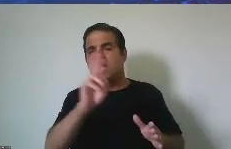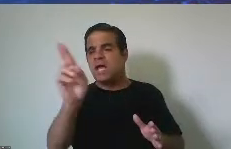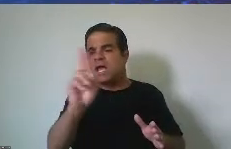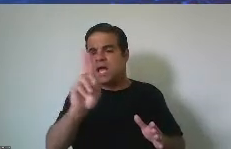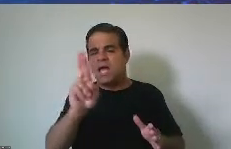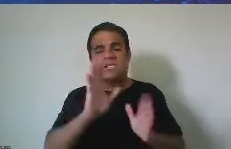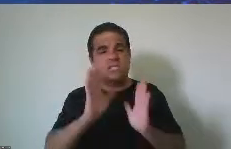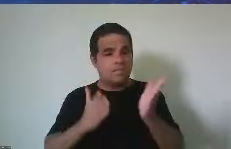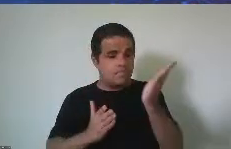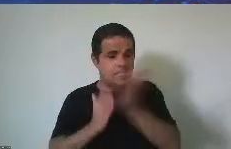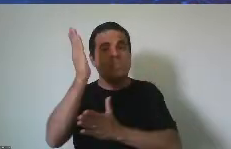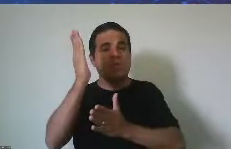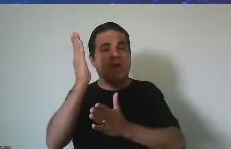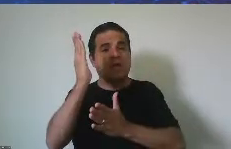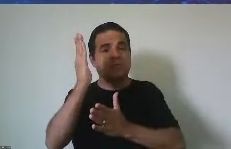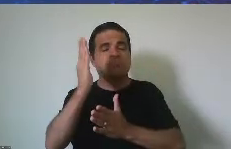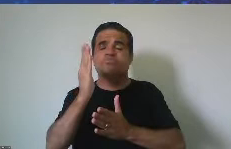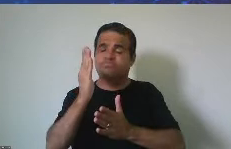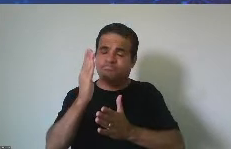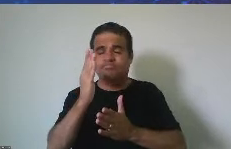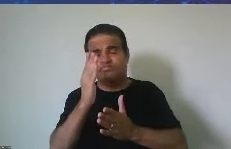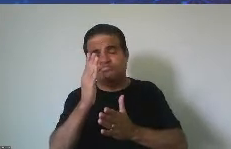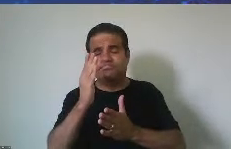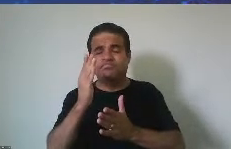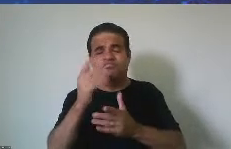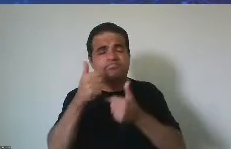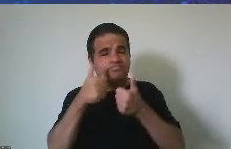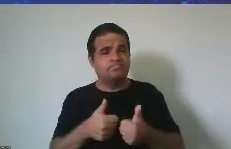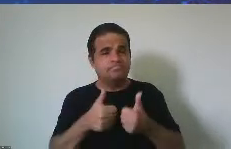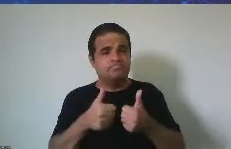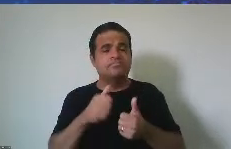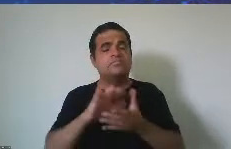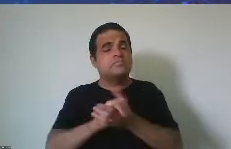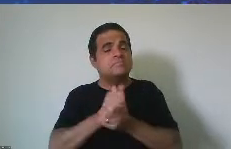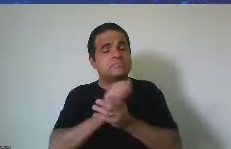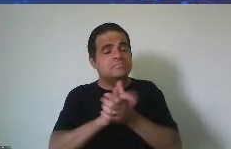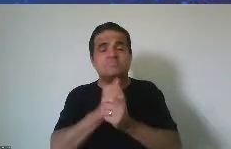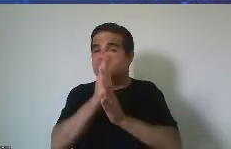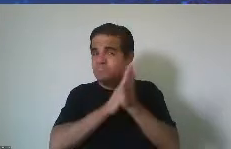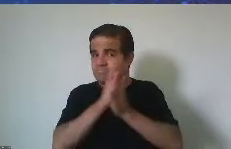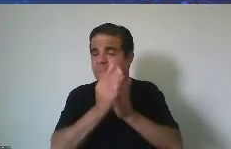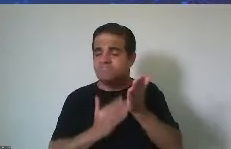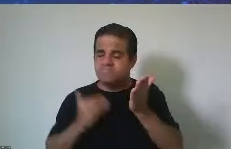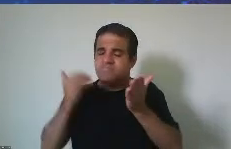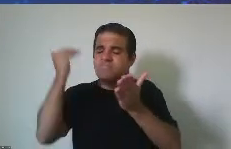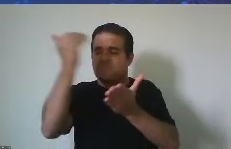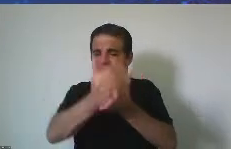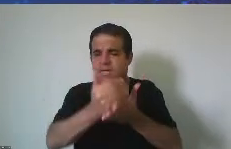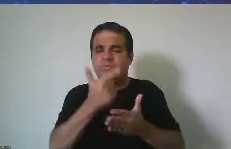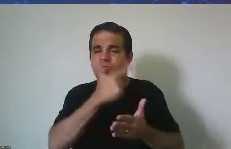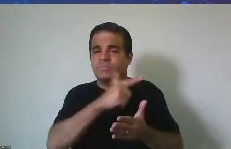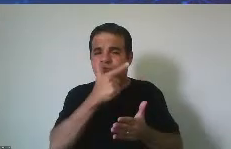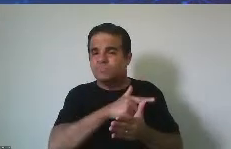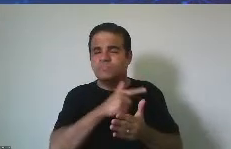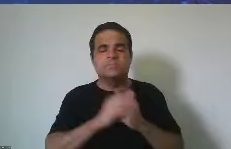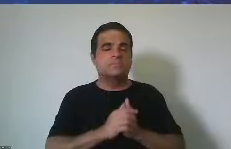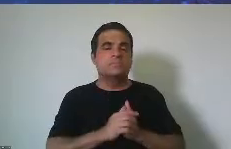aprovados pela nele e estaria nele que seco Júnior e com a expectativa E ainda ter mais Sou representante